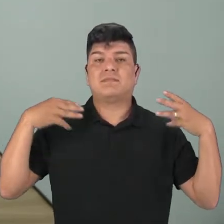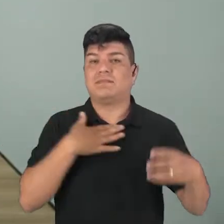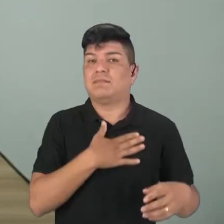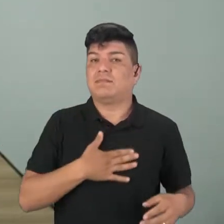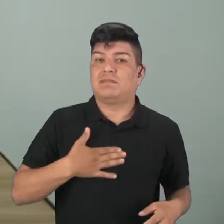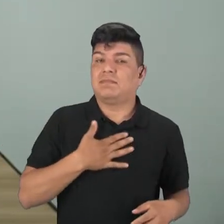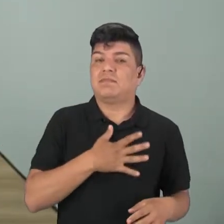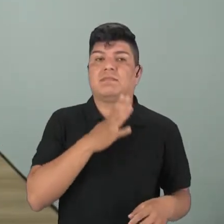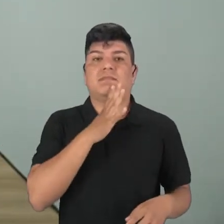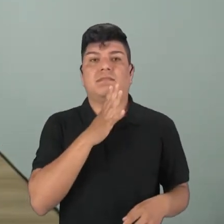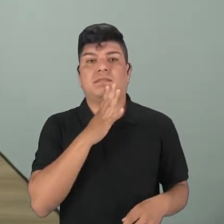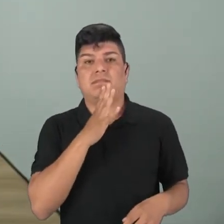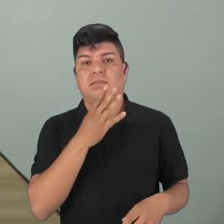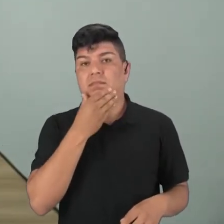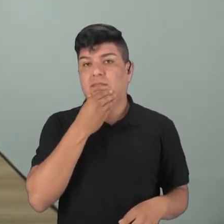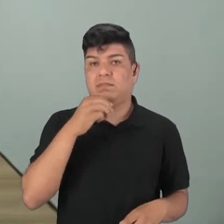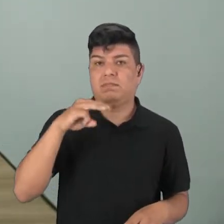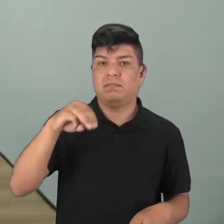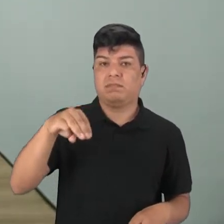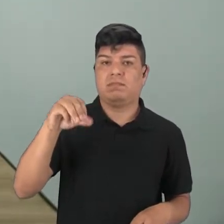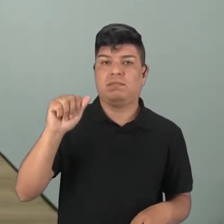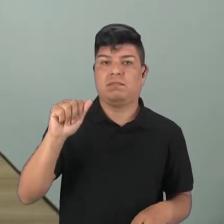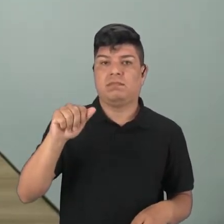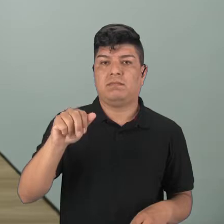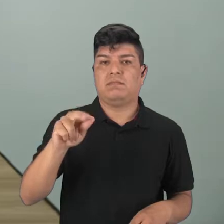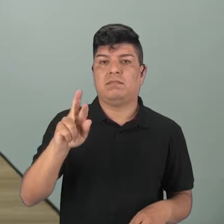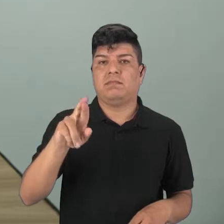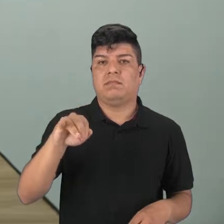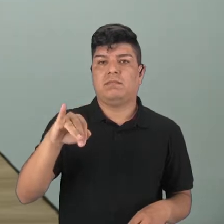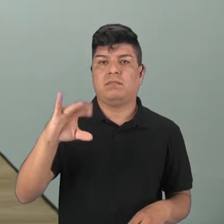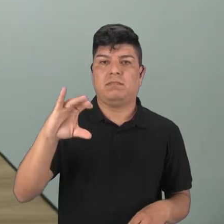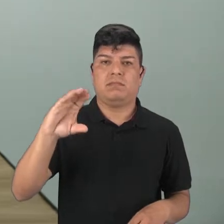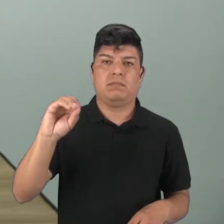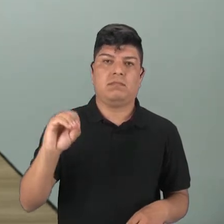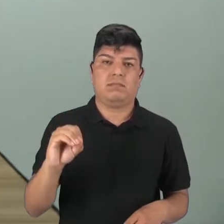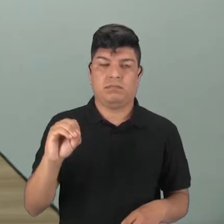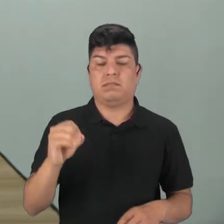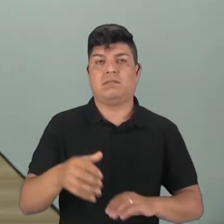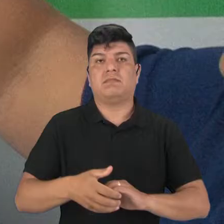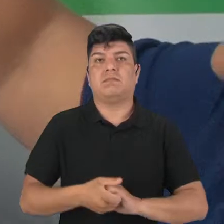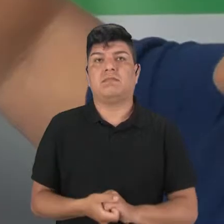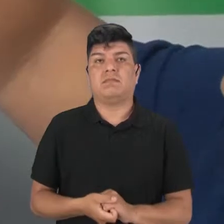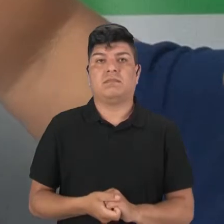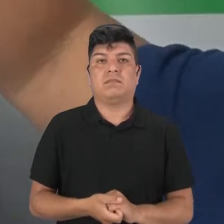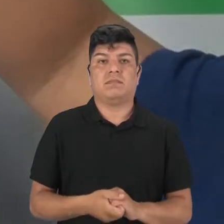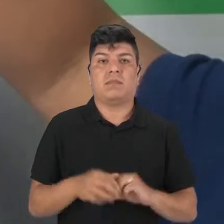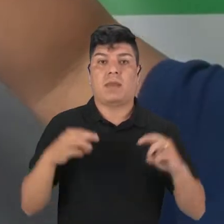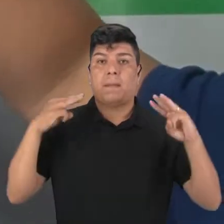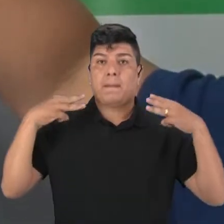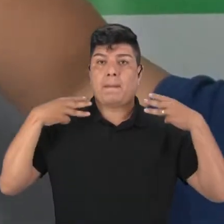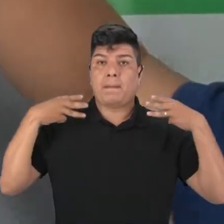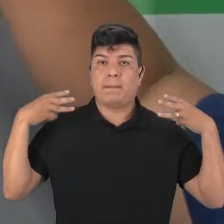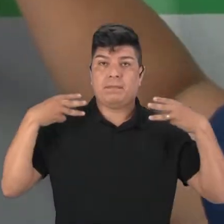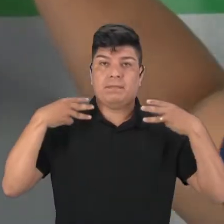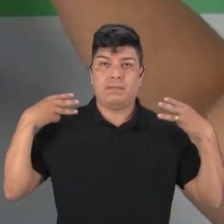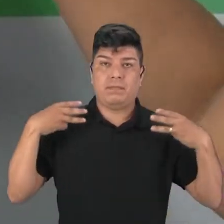e conhecida de Maurício de Souza, certo? Vamos lá comigo? Vamos lá. Magali.